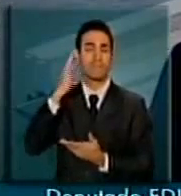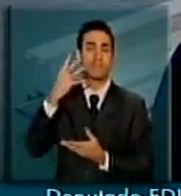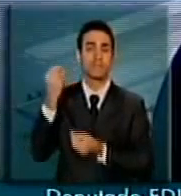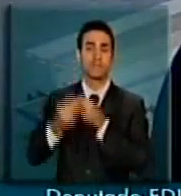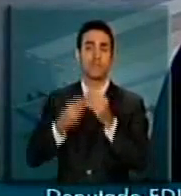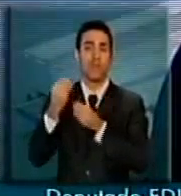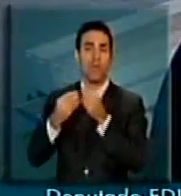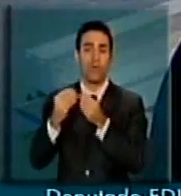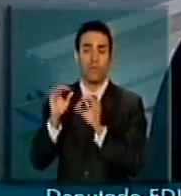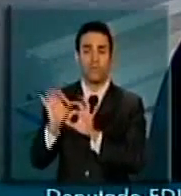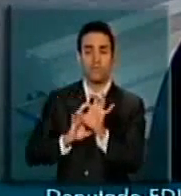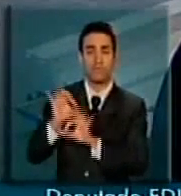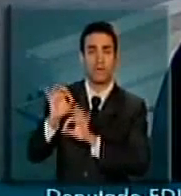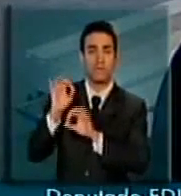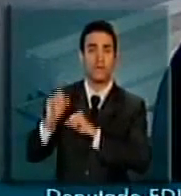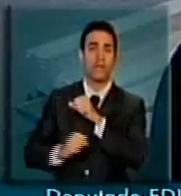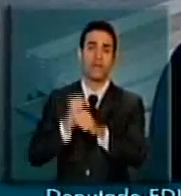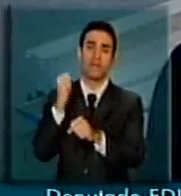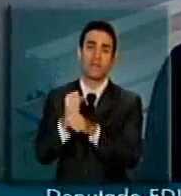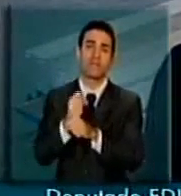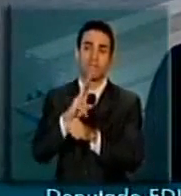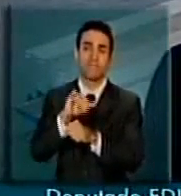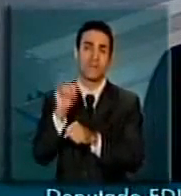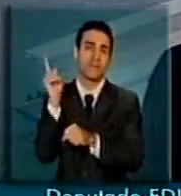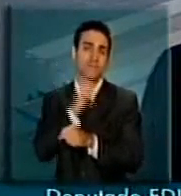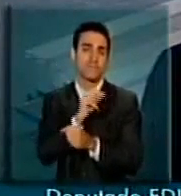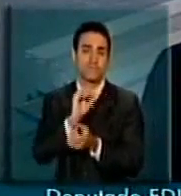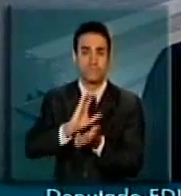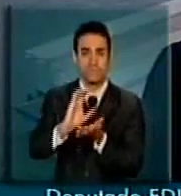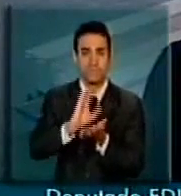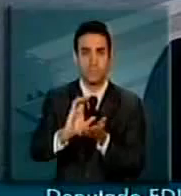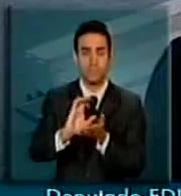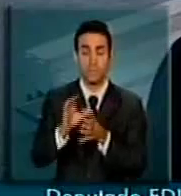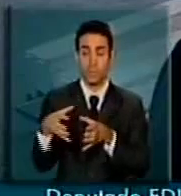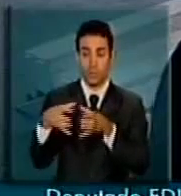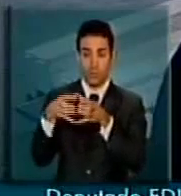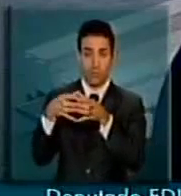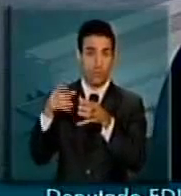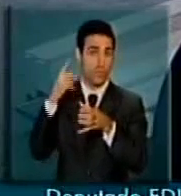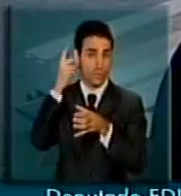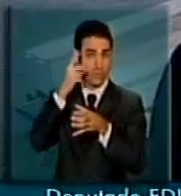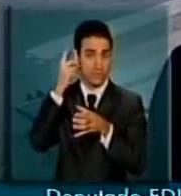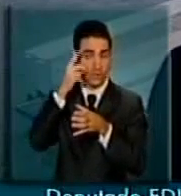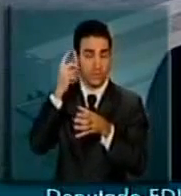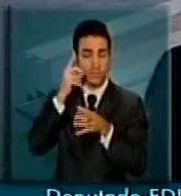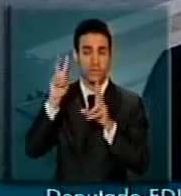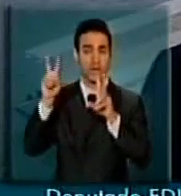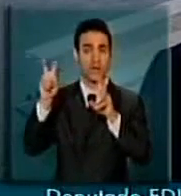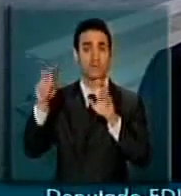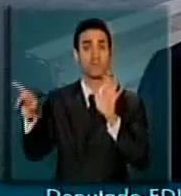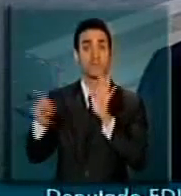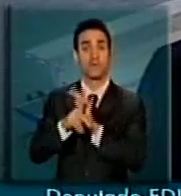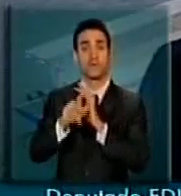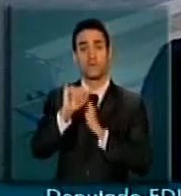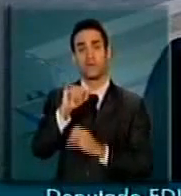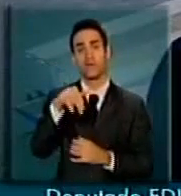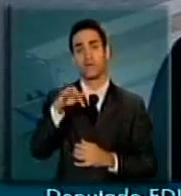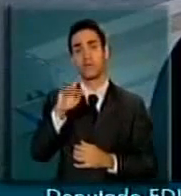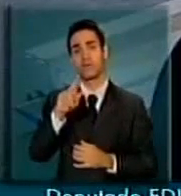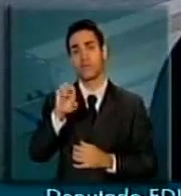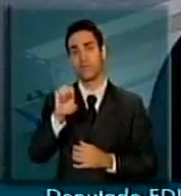próximo ano. Lembrando que a Frente Parlamentar Mista da Infraestrutura Nacional compõe por